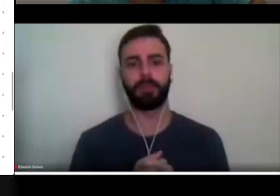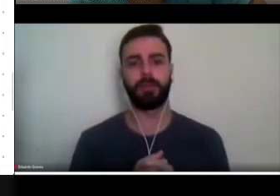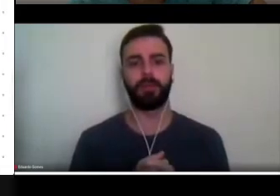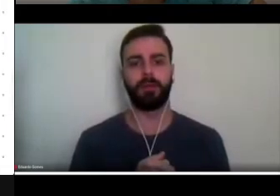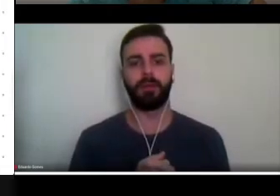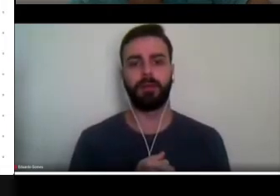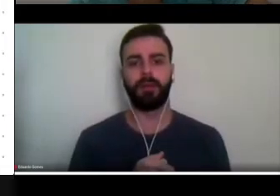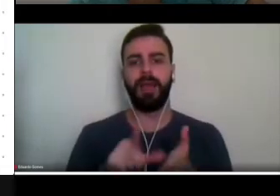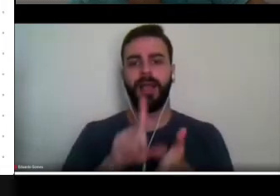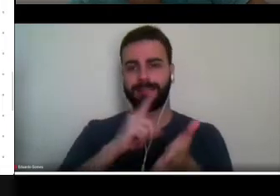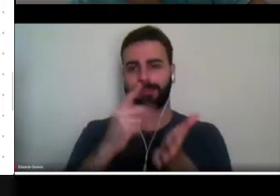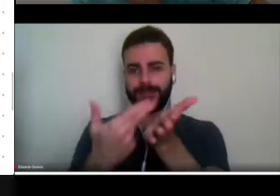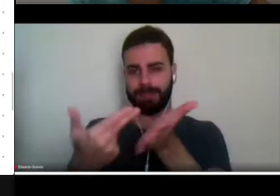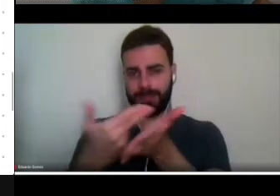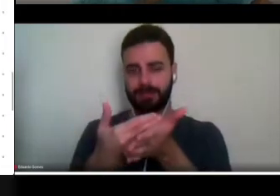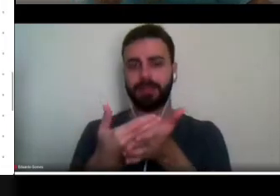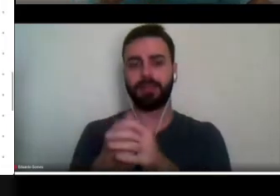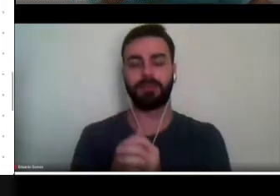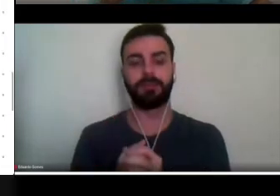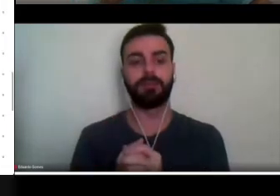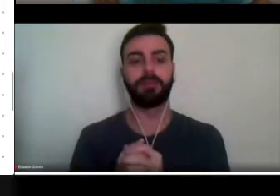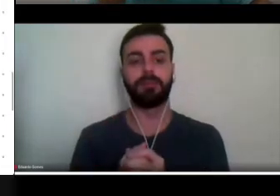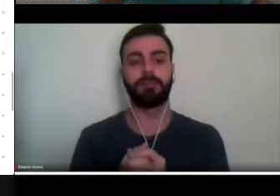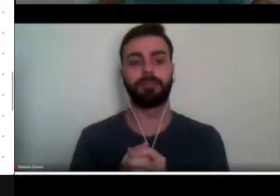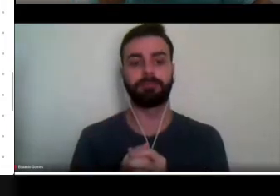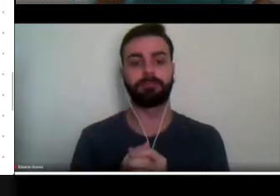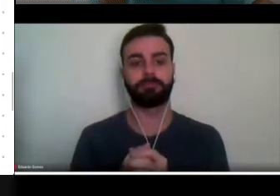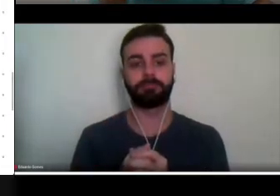A eu vou fazer